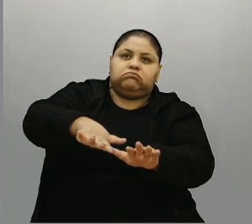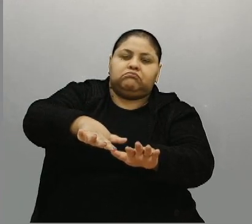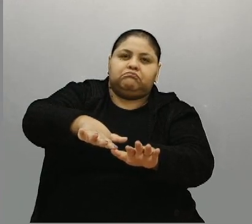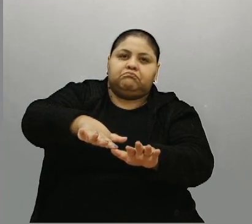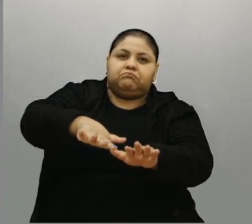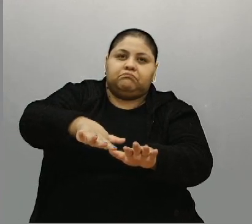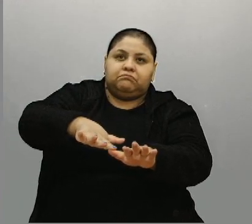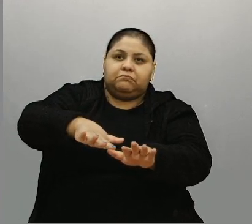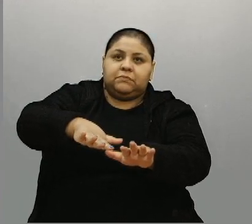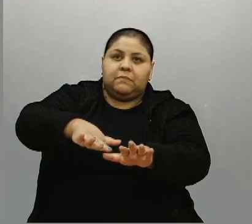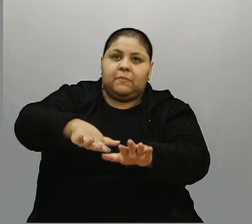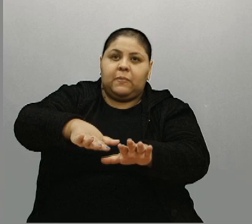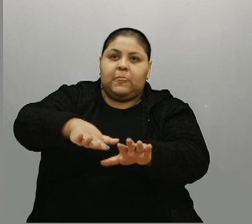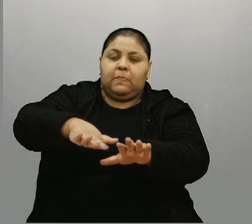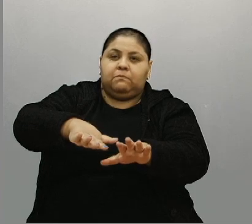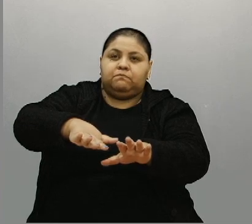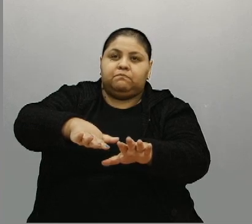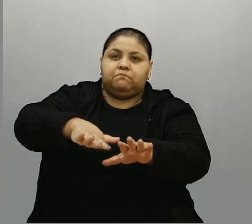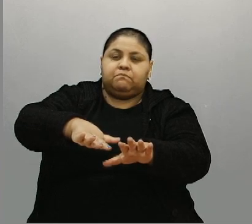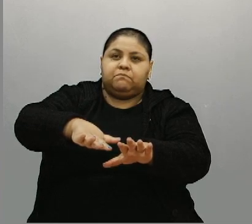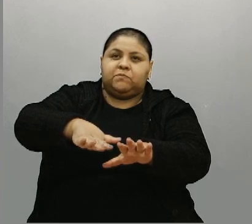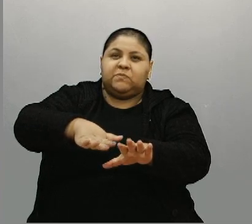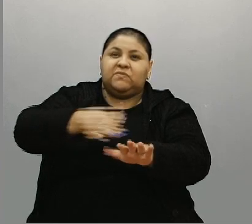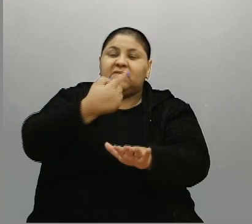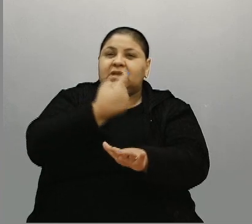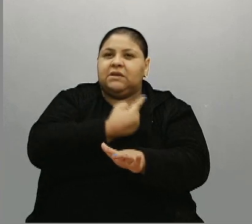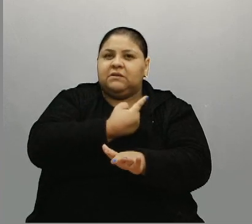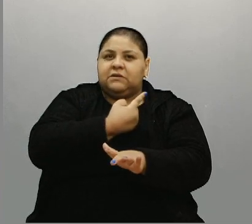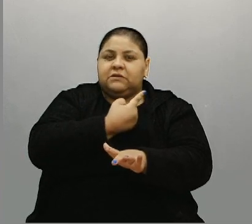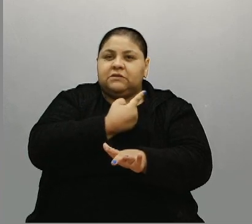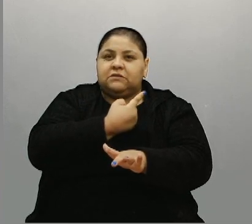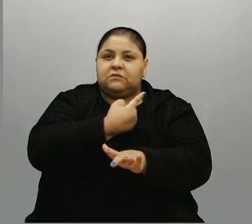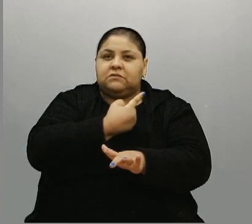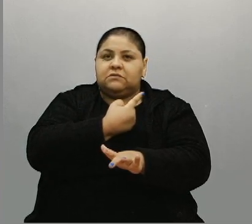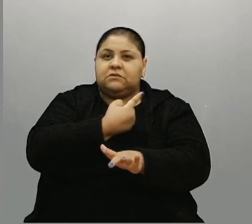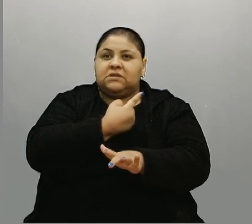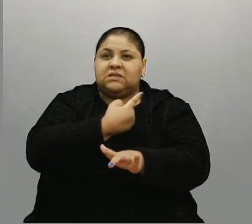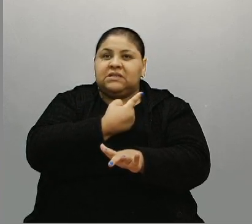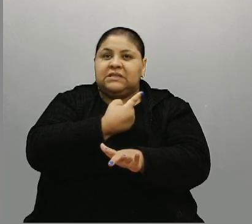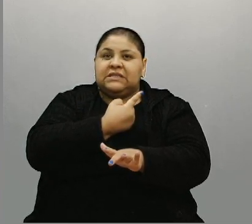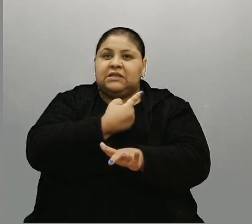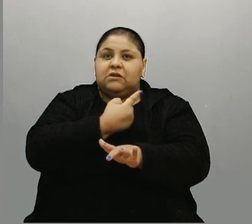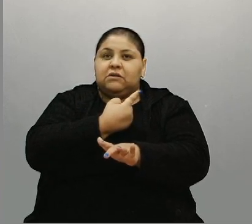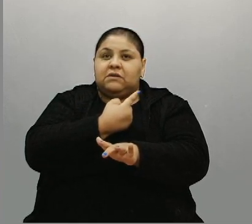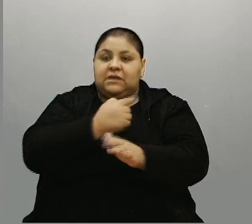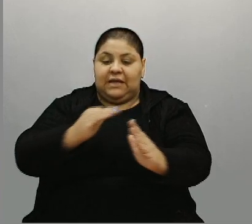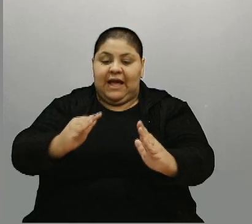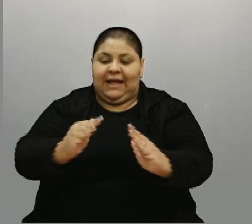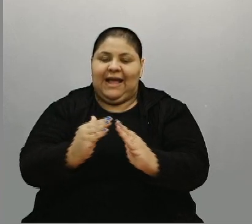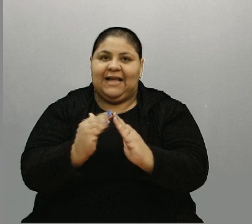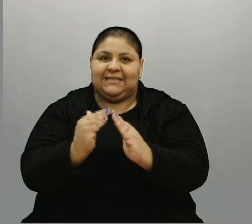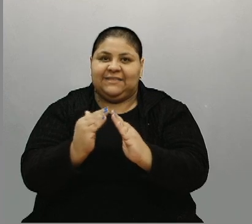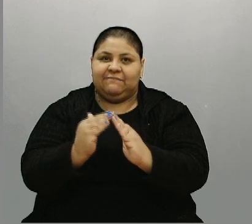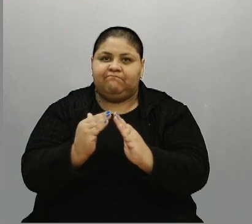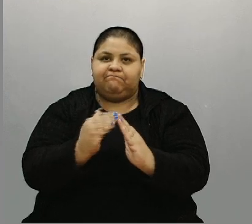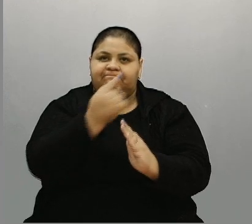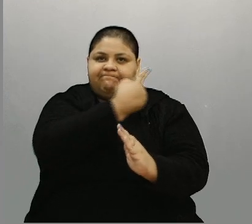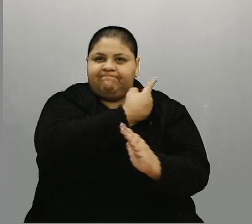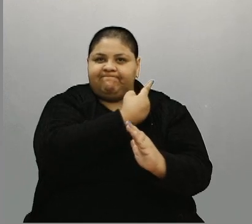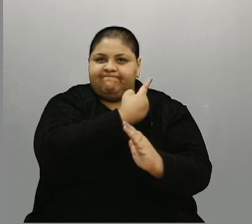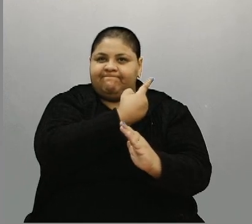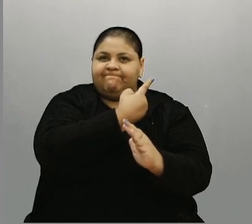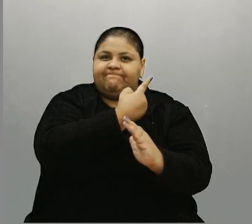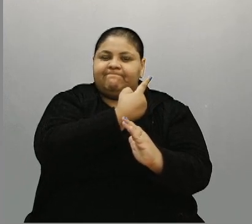um barranco, e esse barranco ele desbarrancou sobre a casa. A gente trata